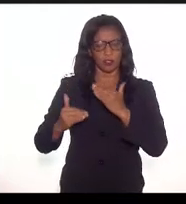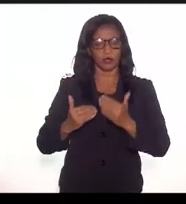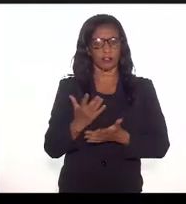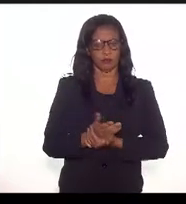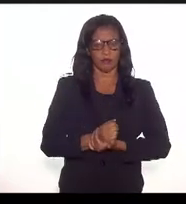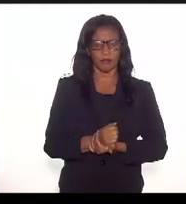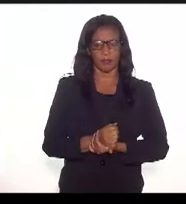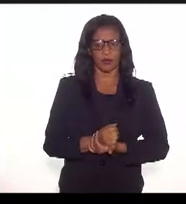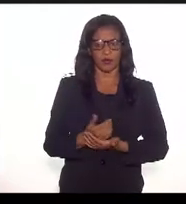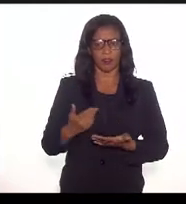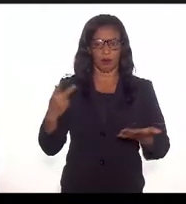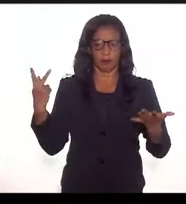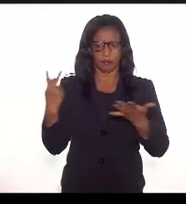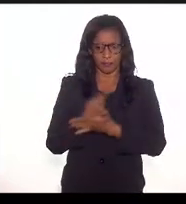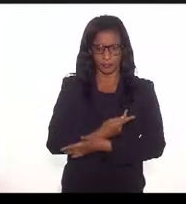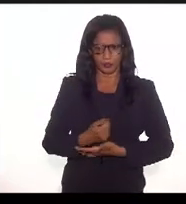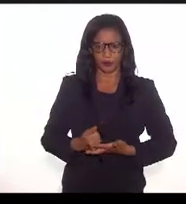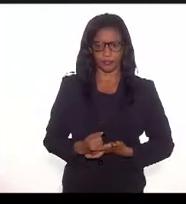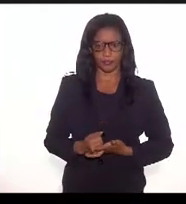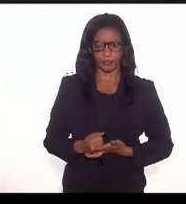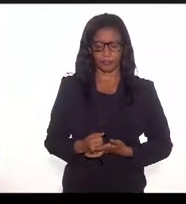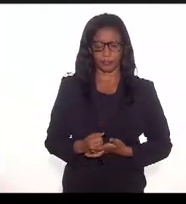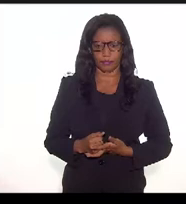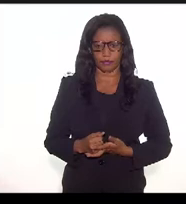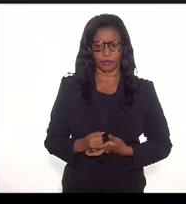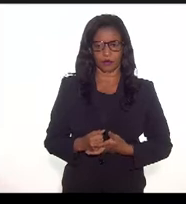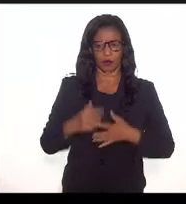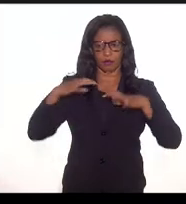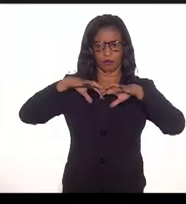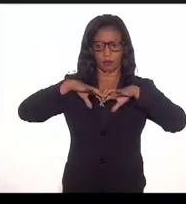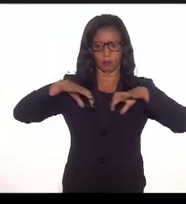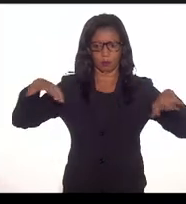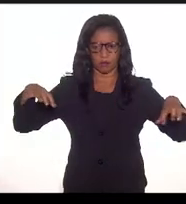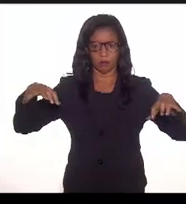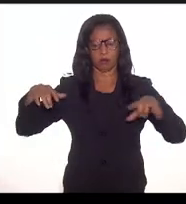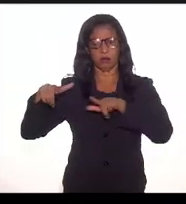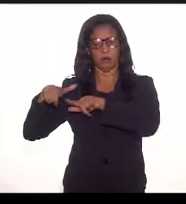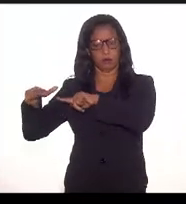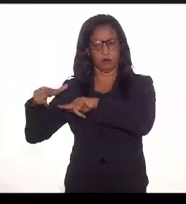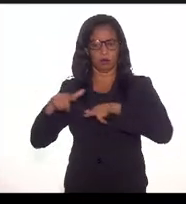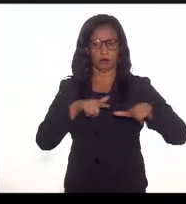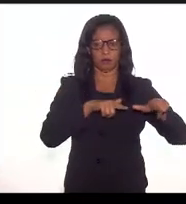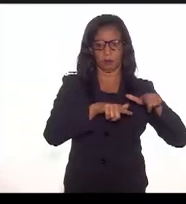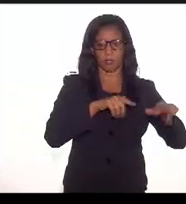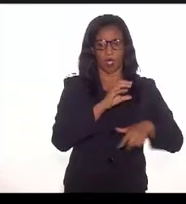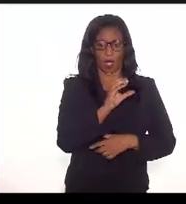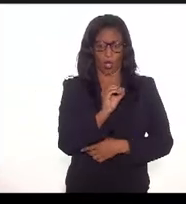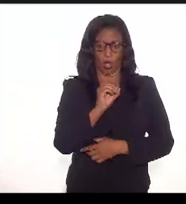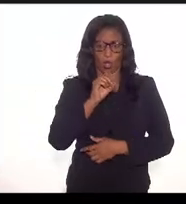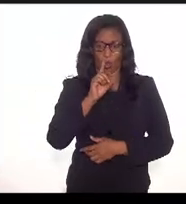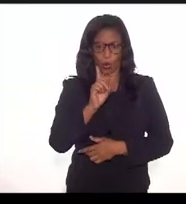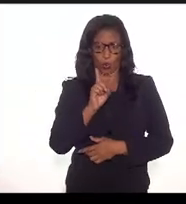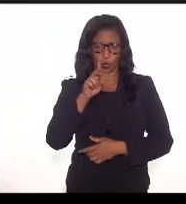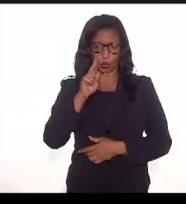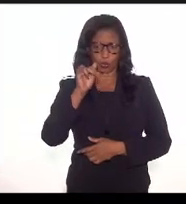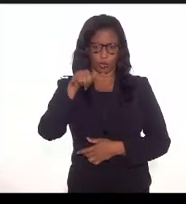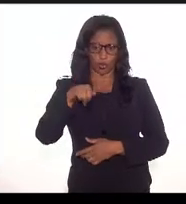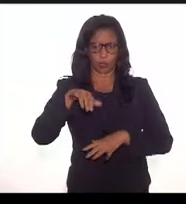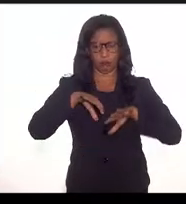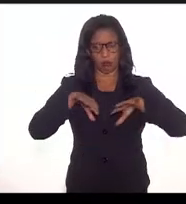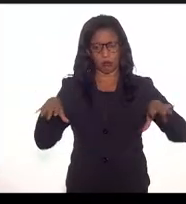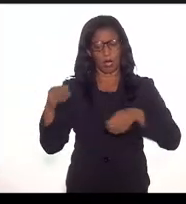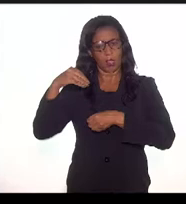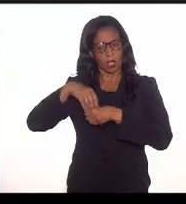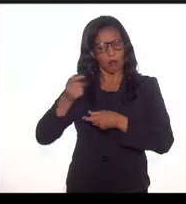deliberação, houve uma divisão das atuações aqui dentro da Codim, exatamente para que esses processos administrativos